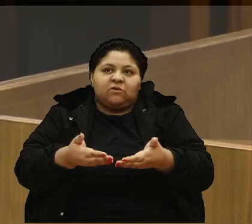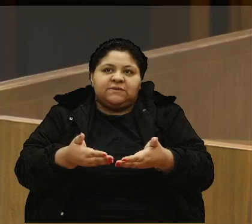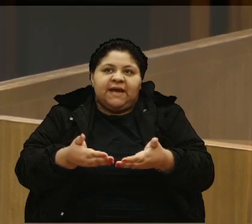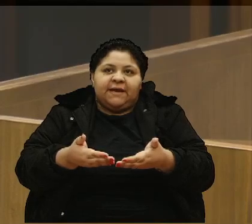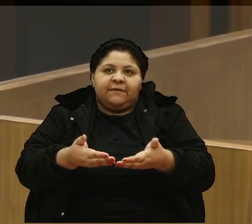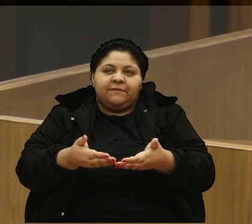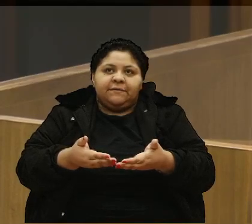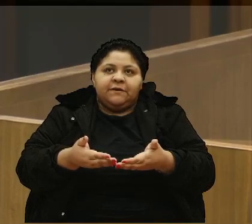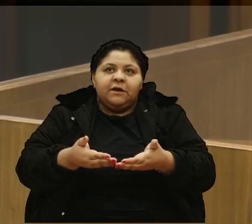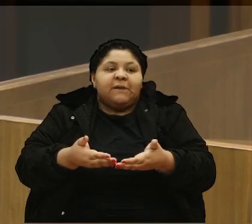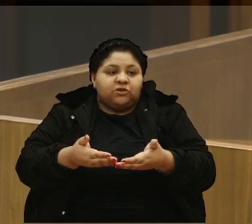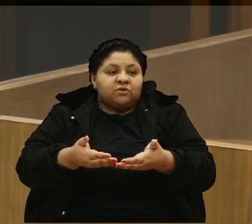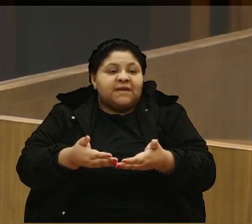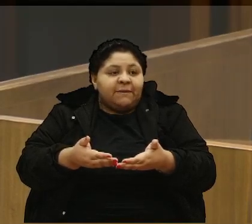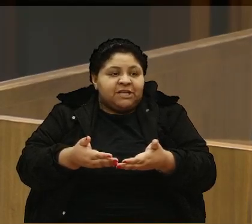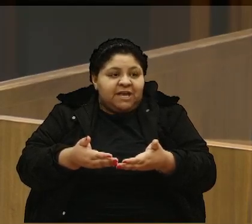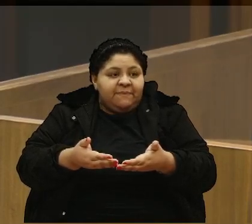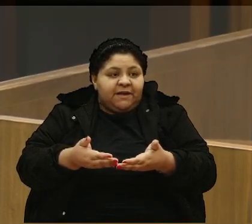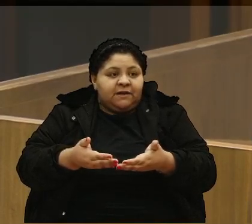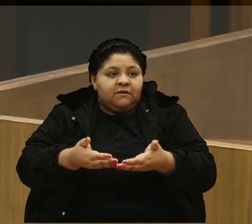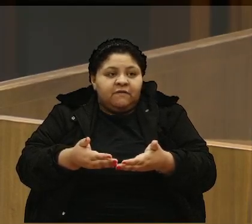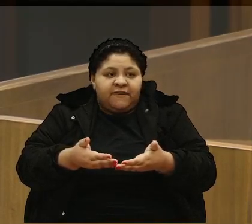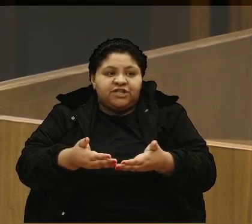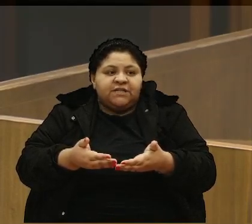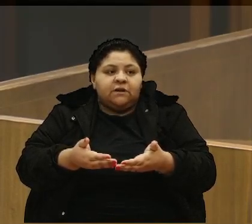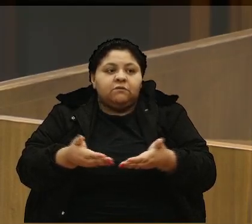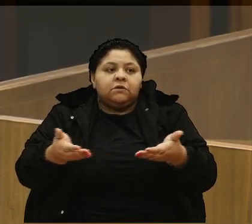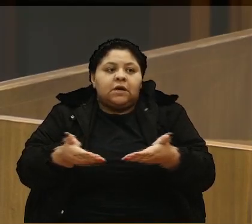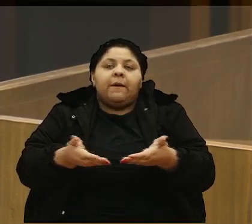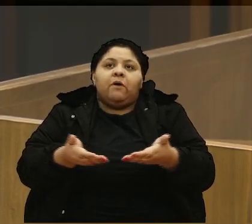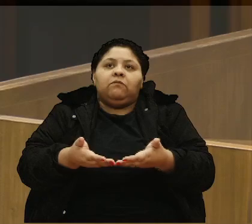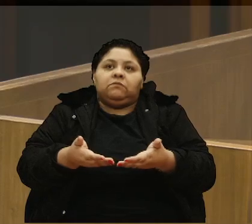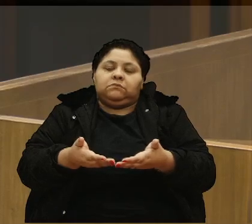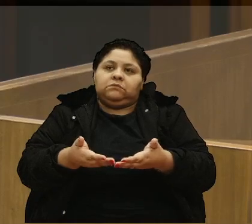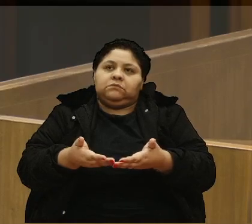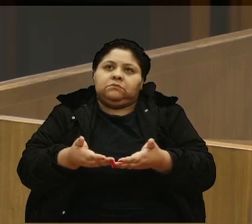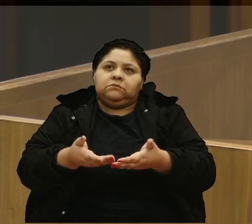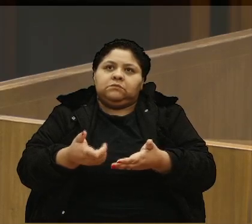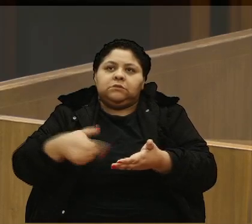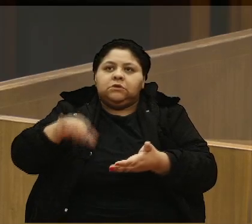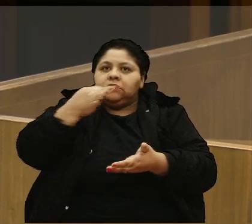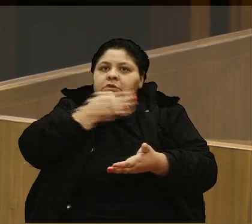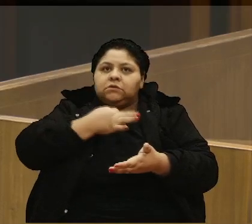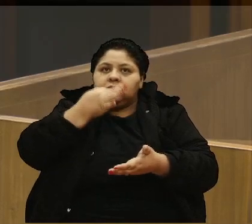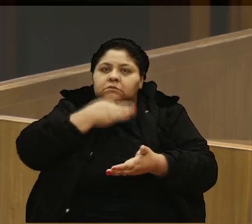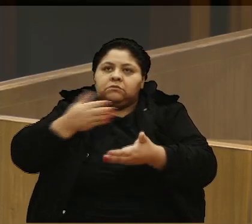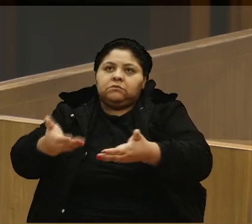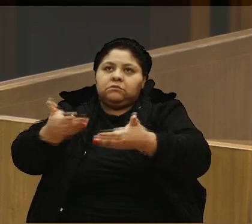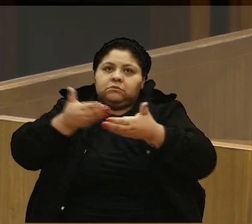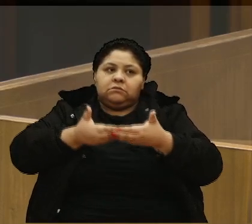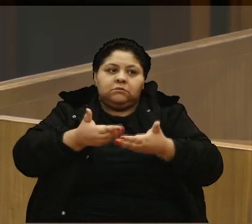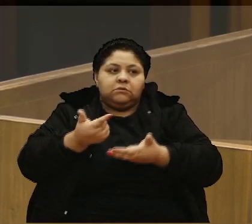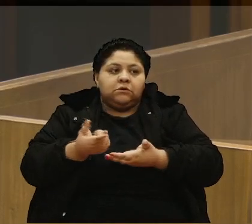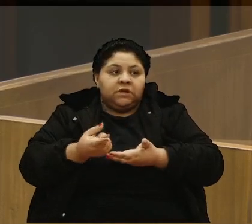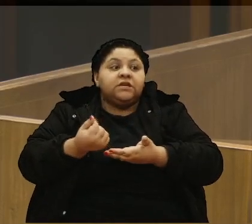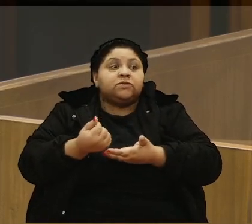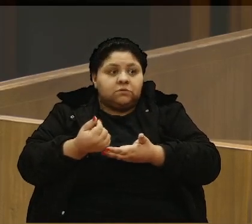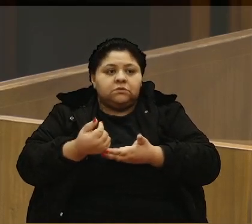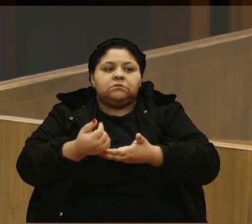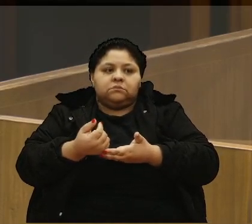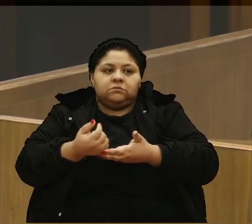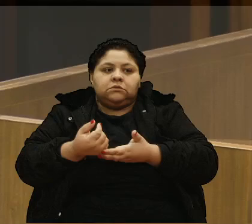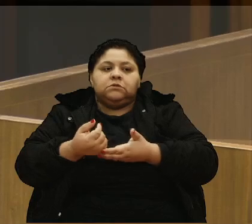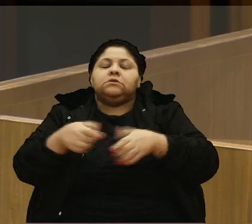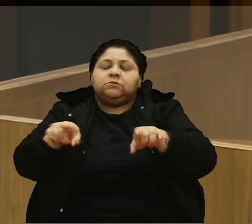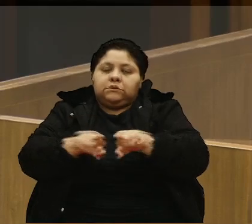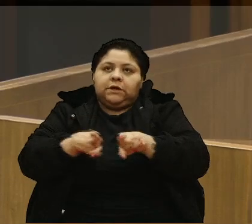Ramos, com apoio do governo do Estado, e Caxias receberá recursos para ampliar a capacidade de